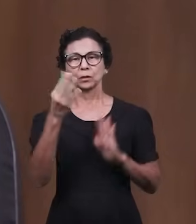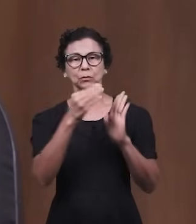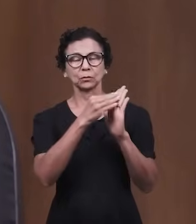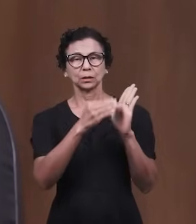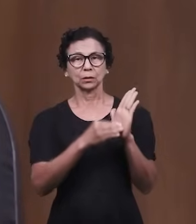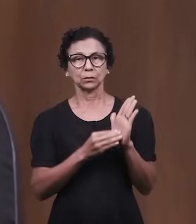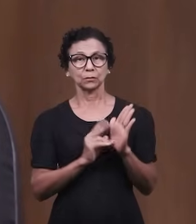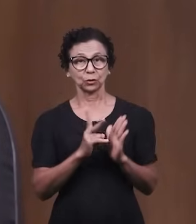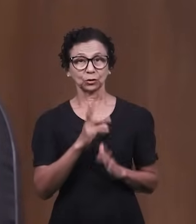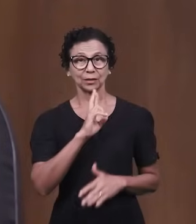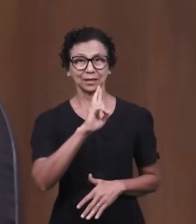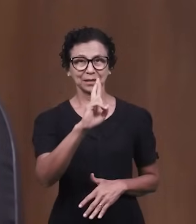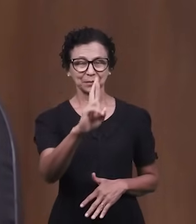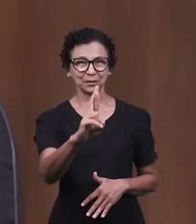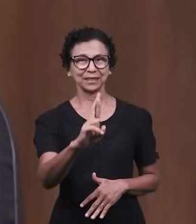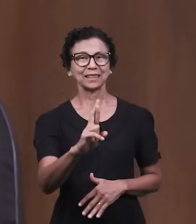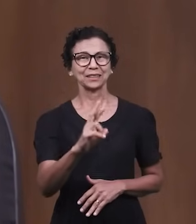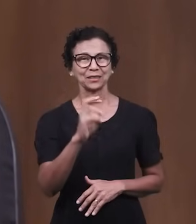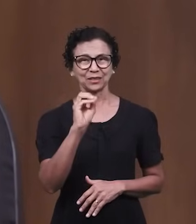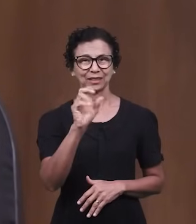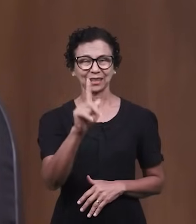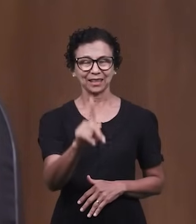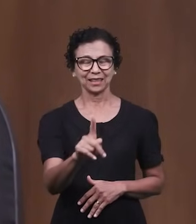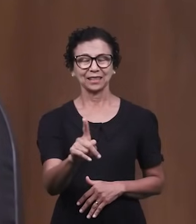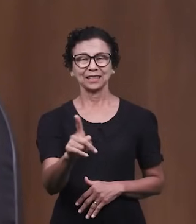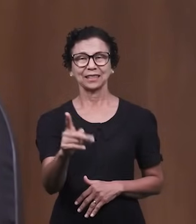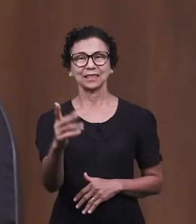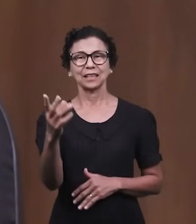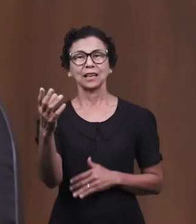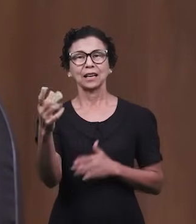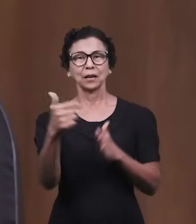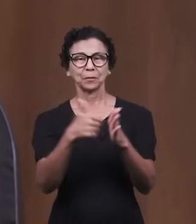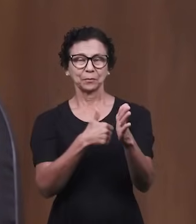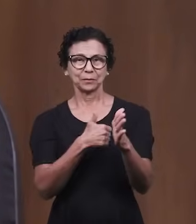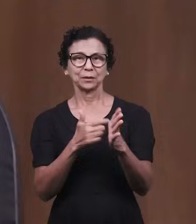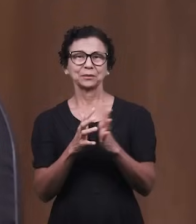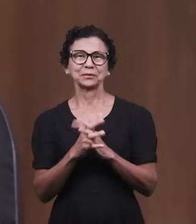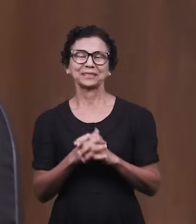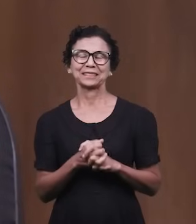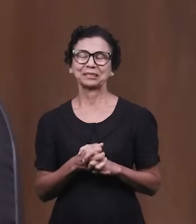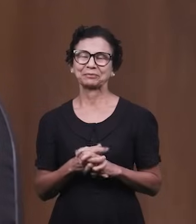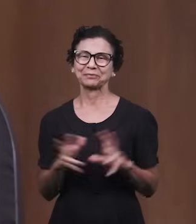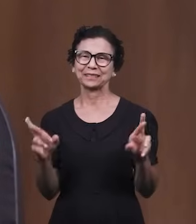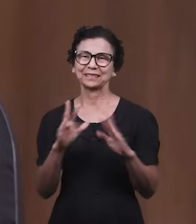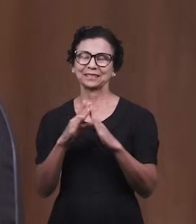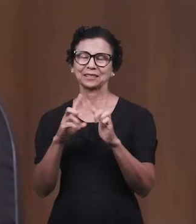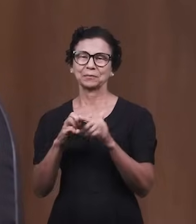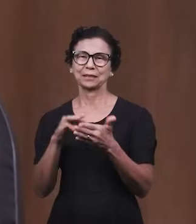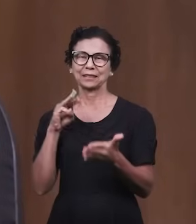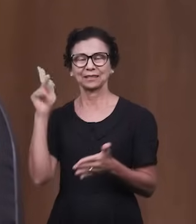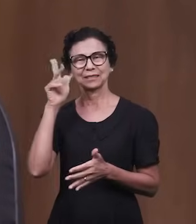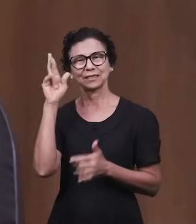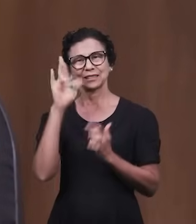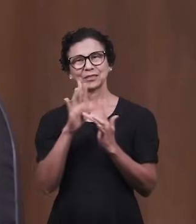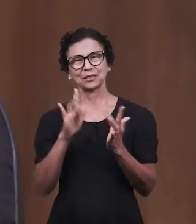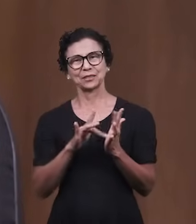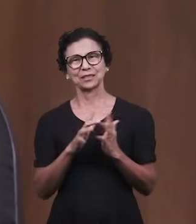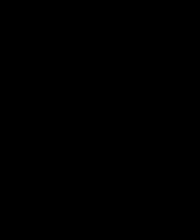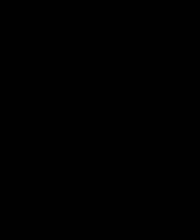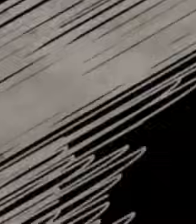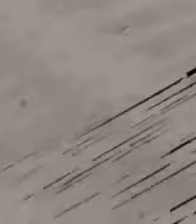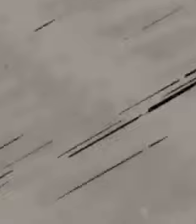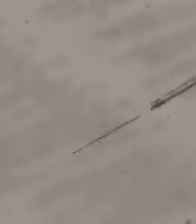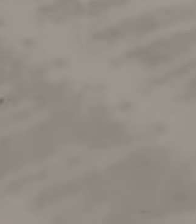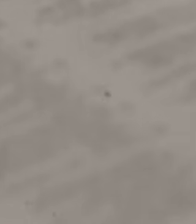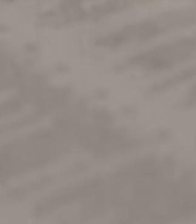vamos continuar respondendo as perguntas que vocês vão fazer a respeito da nossa igreja. A paz do Senhor a todos.